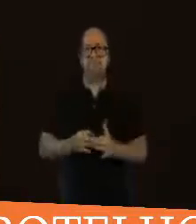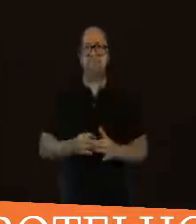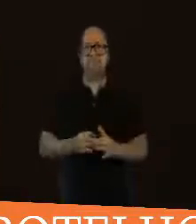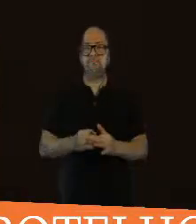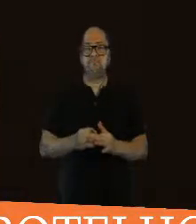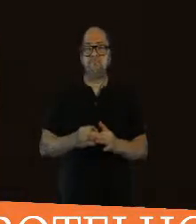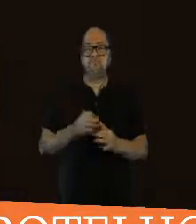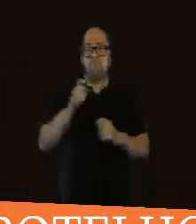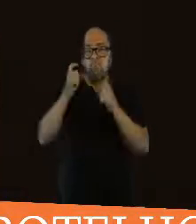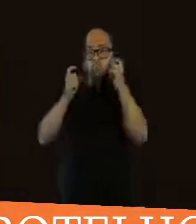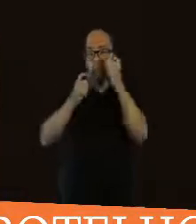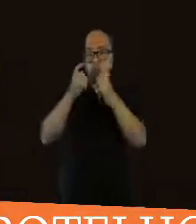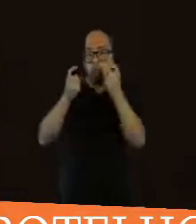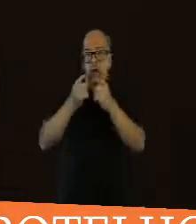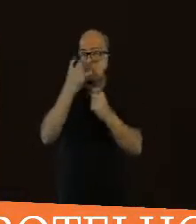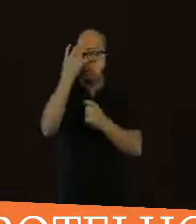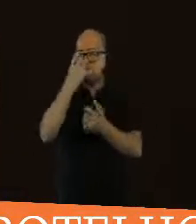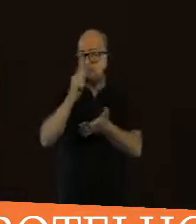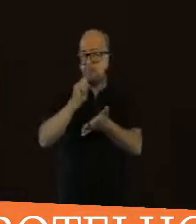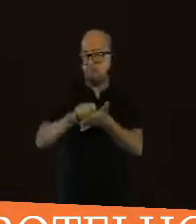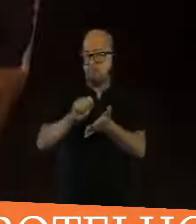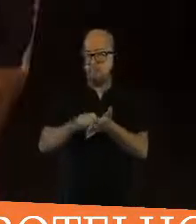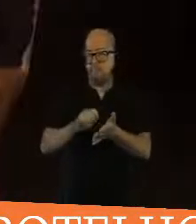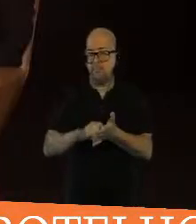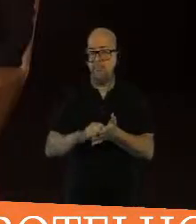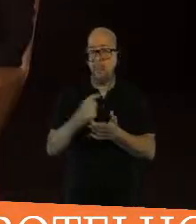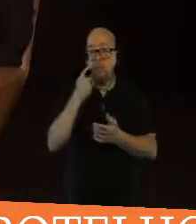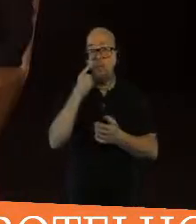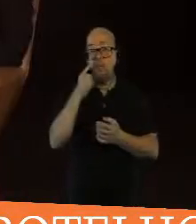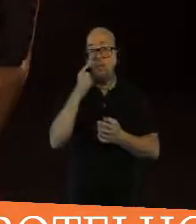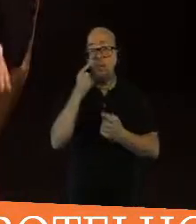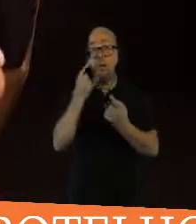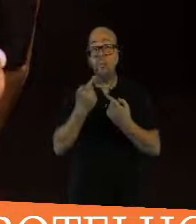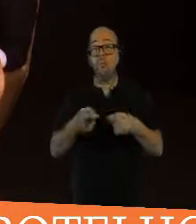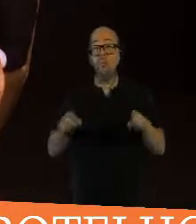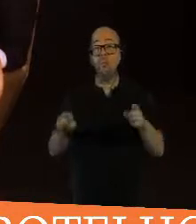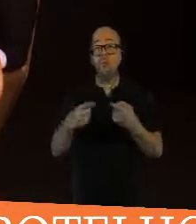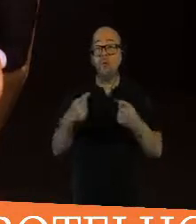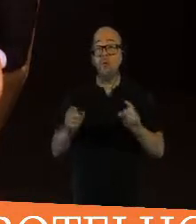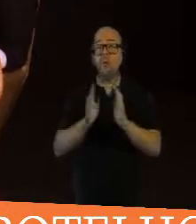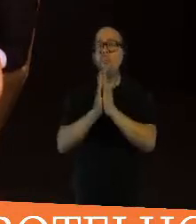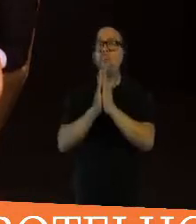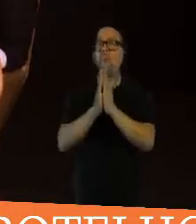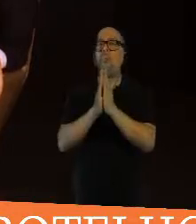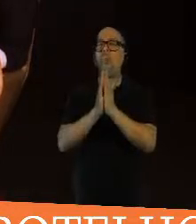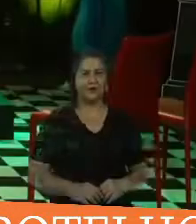né? Nós vamos fazer agora a música Prece ao Vento. Ah, ótimo. Vamos lá?